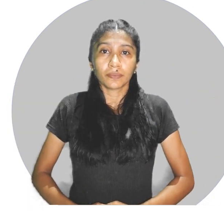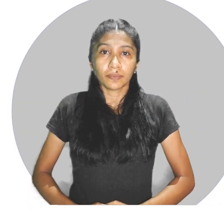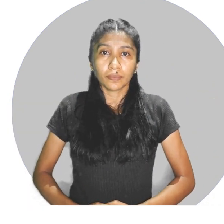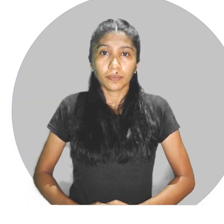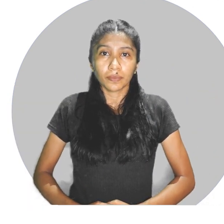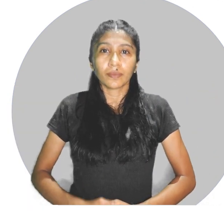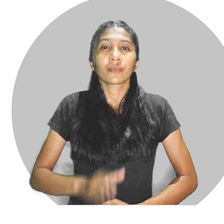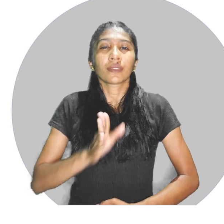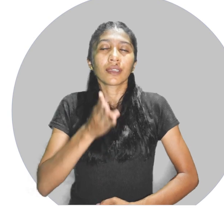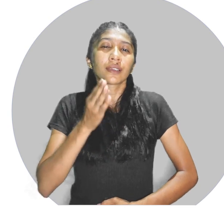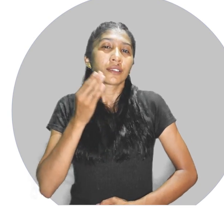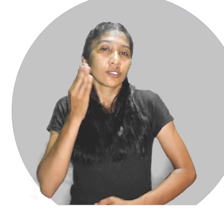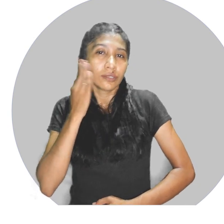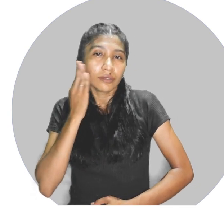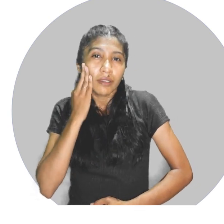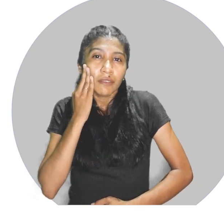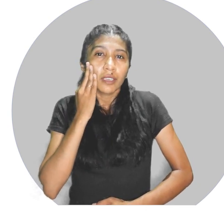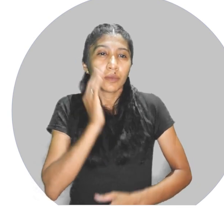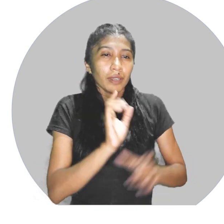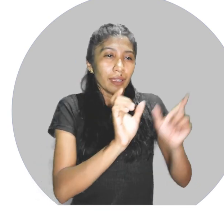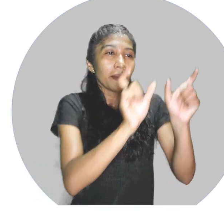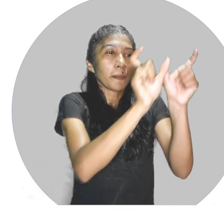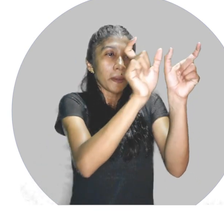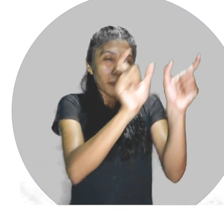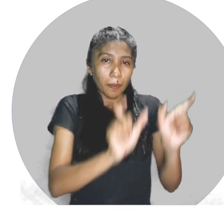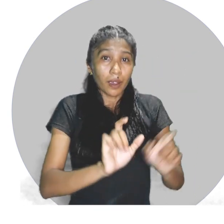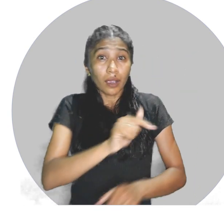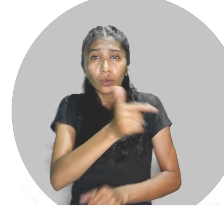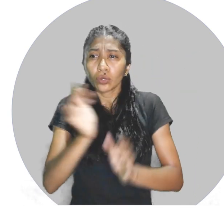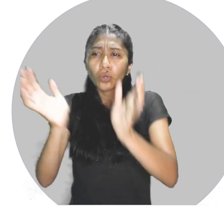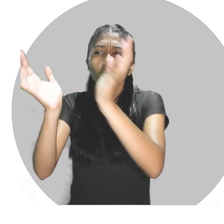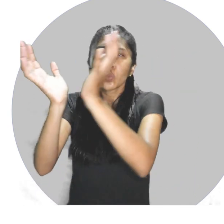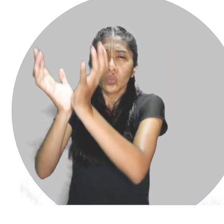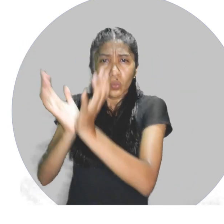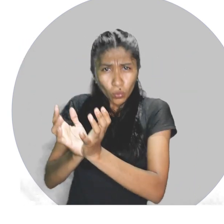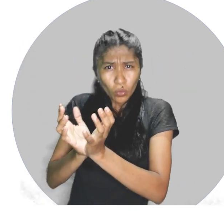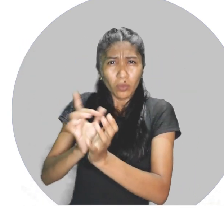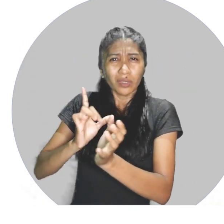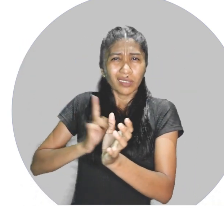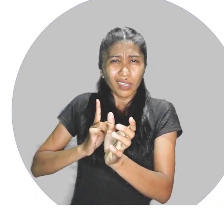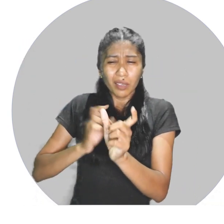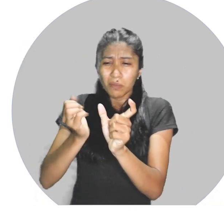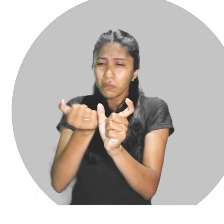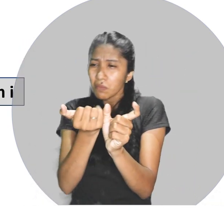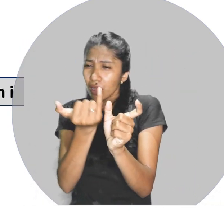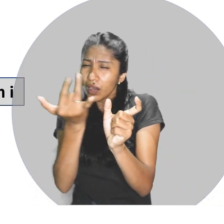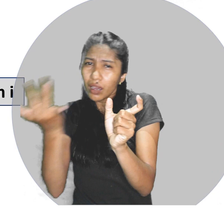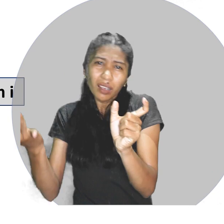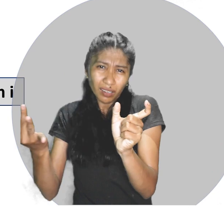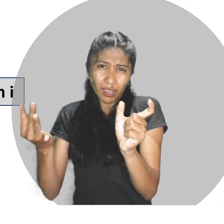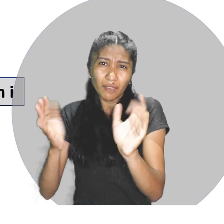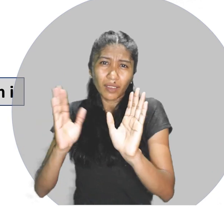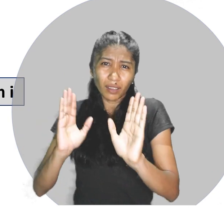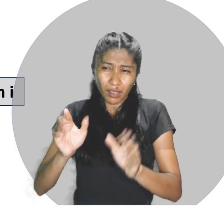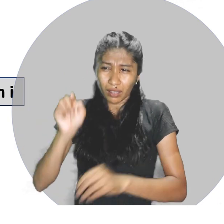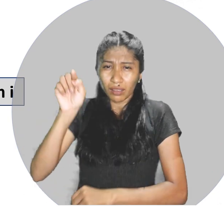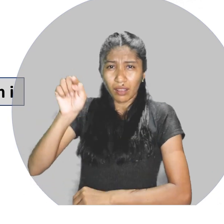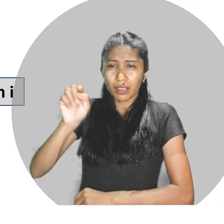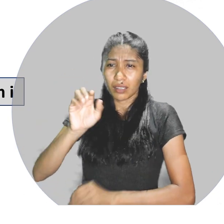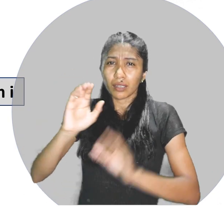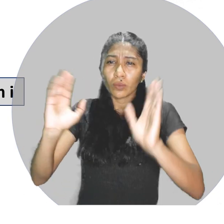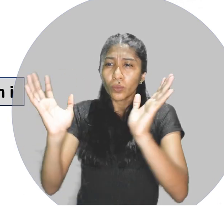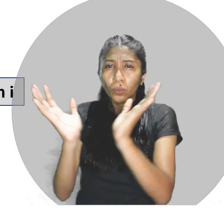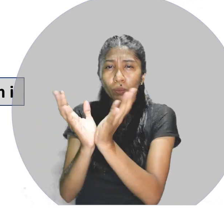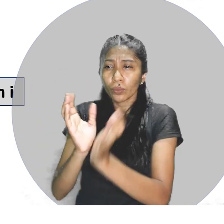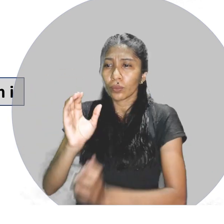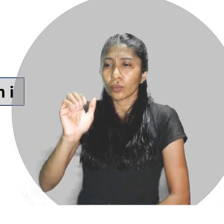Entre os parisilábicos, encontraremos um grupo não muito numeroso de palavras arcaicas que nós chamamos de paradigmas do